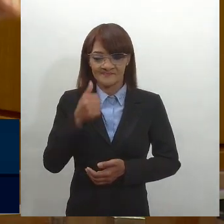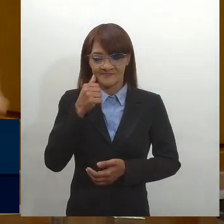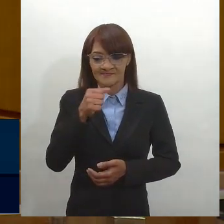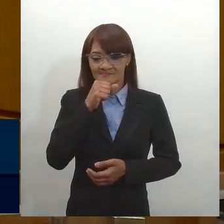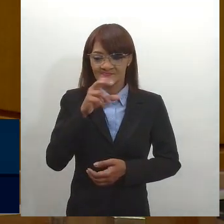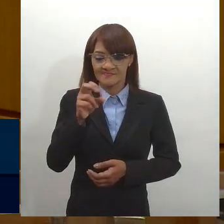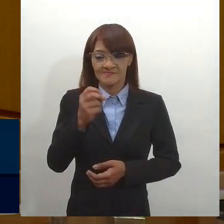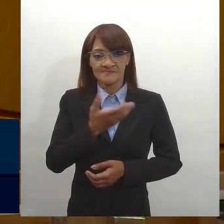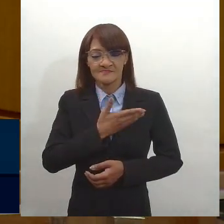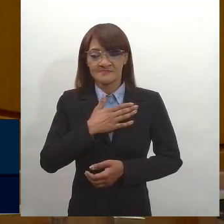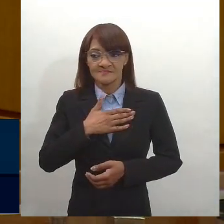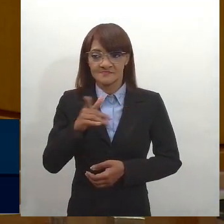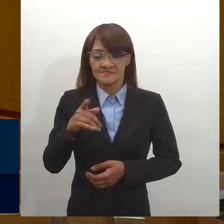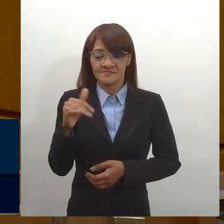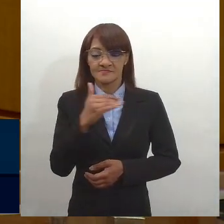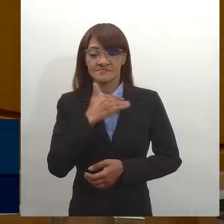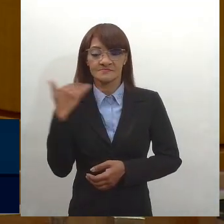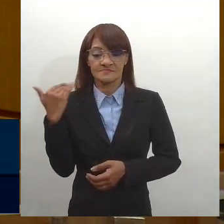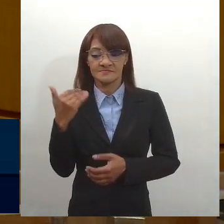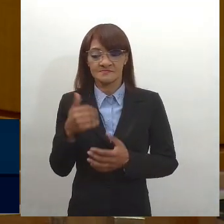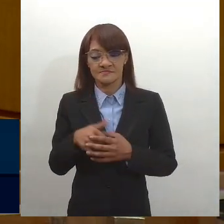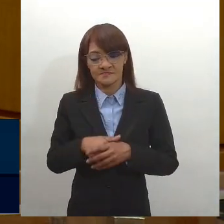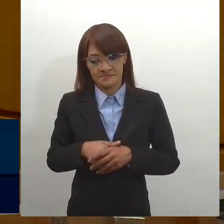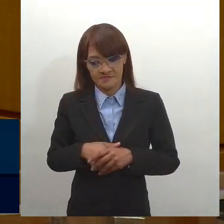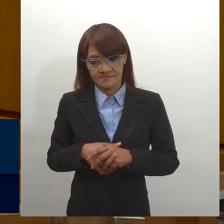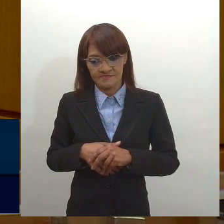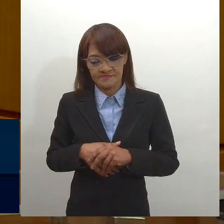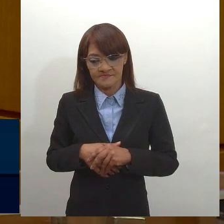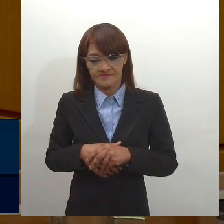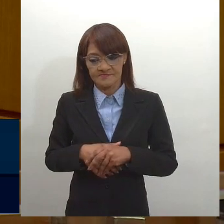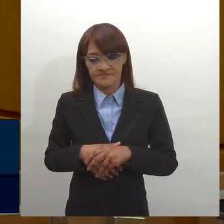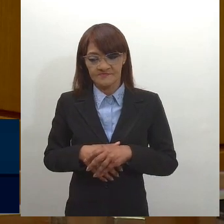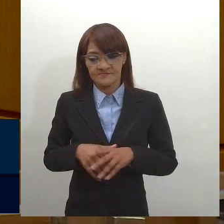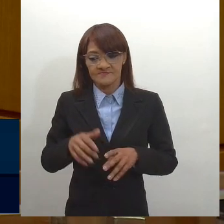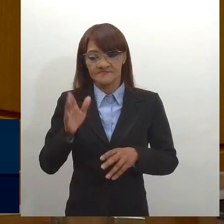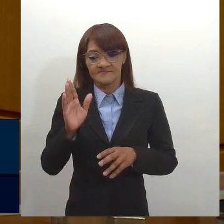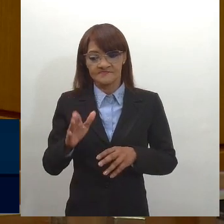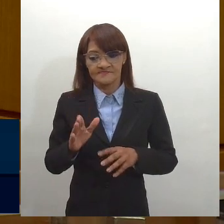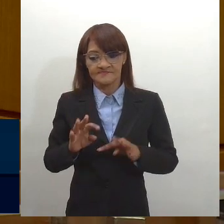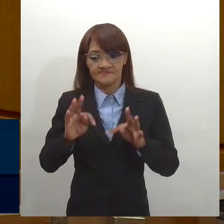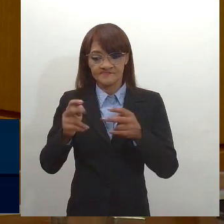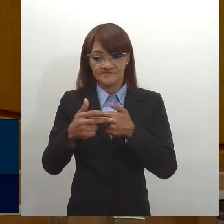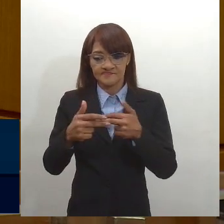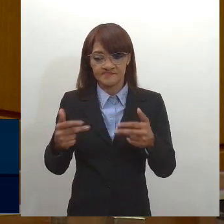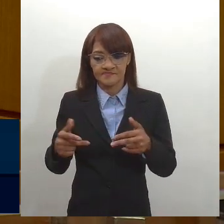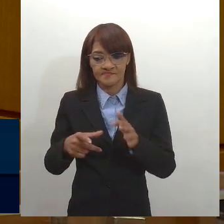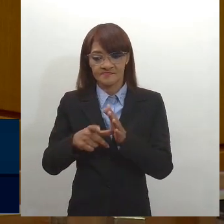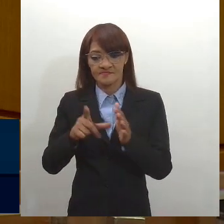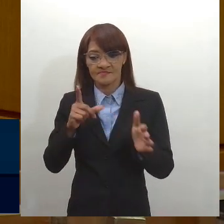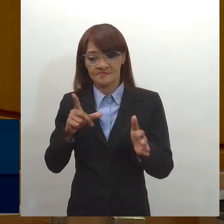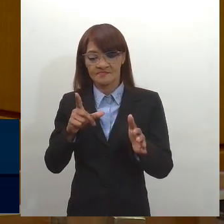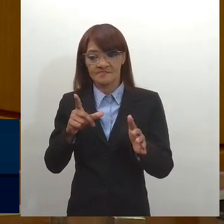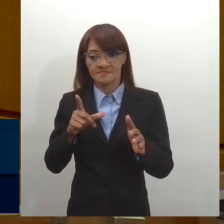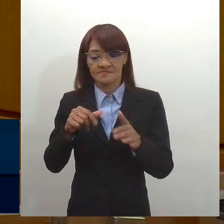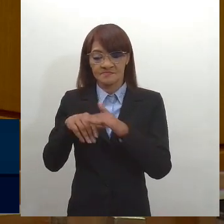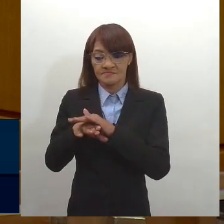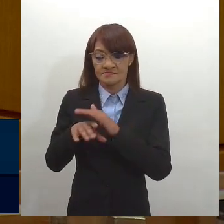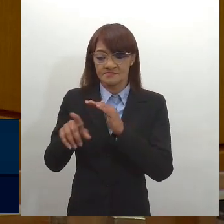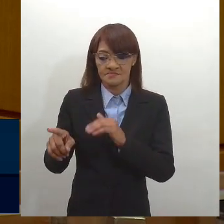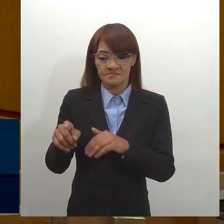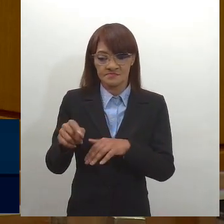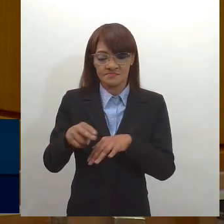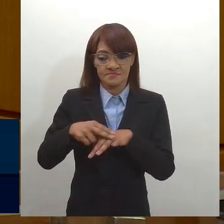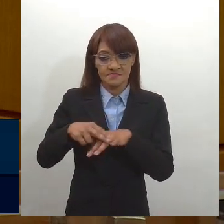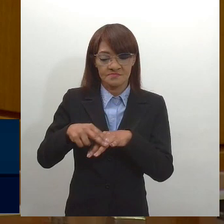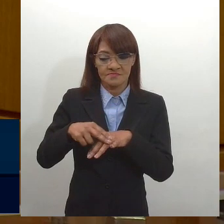foram movimentar todas as coisas que tinham guardado lá da viúva, o avô dele faleceu no